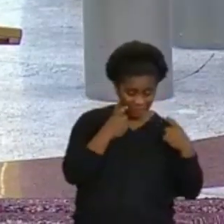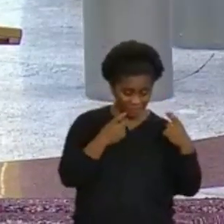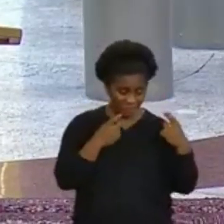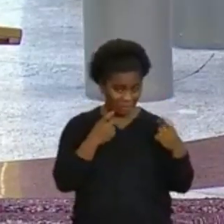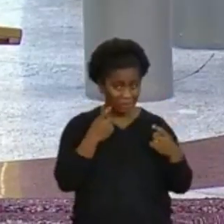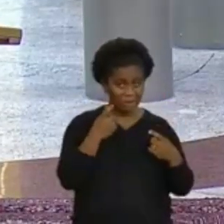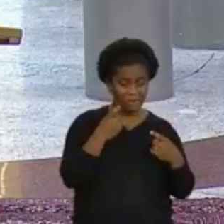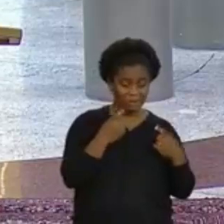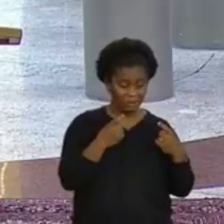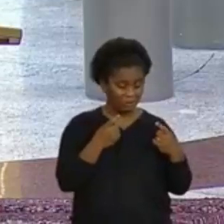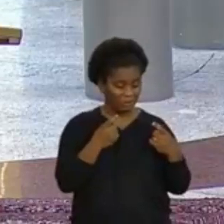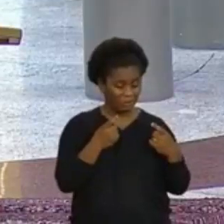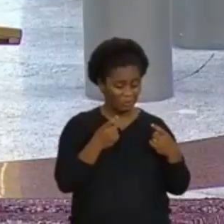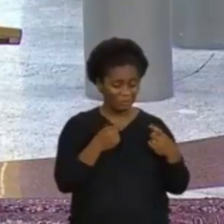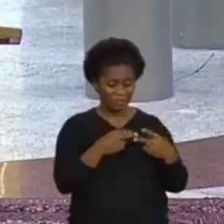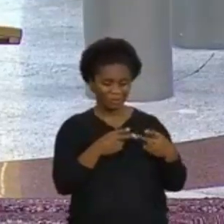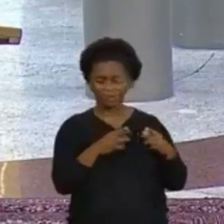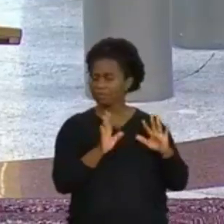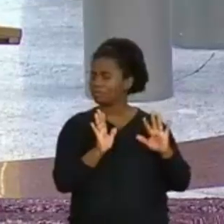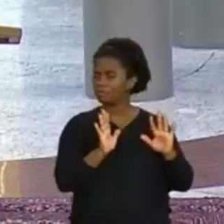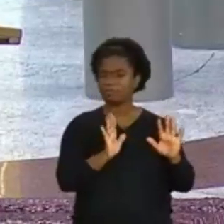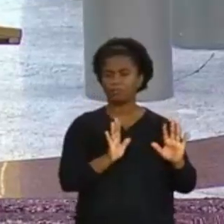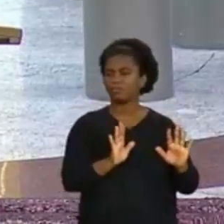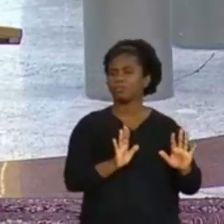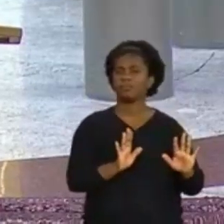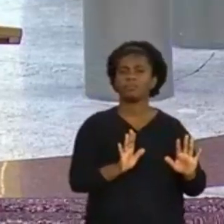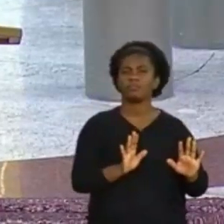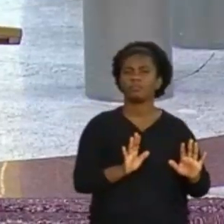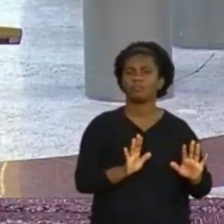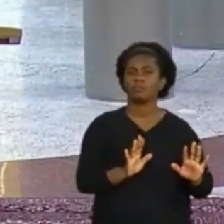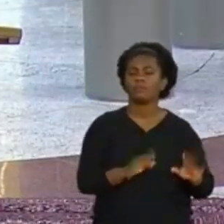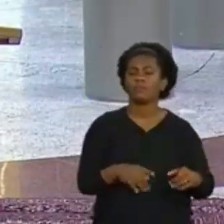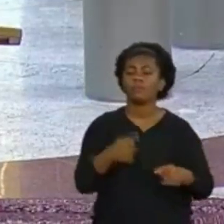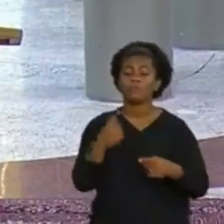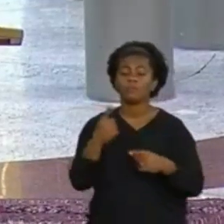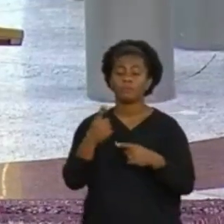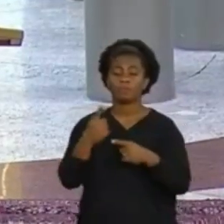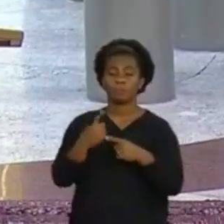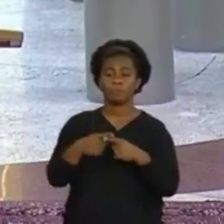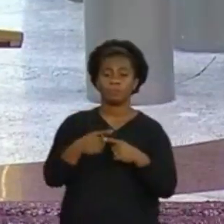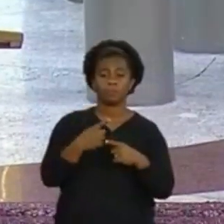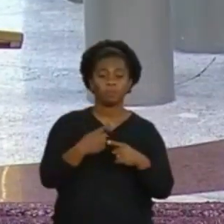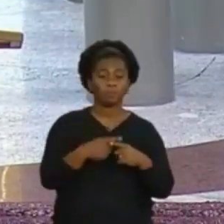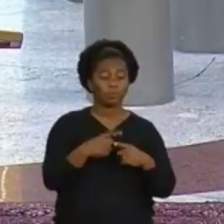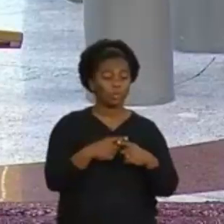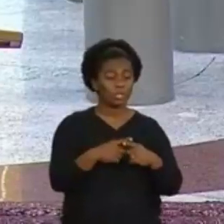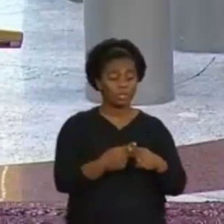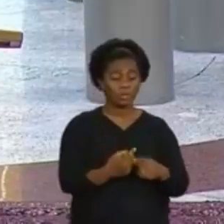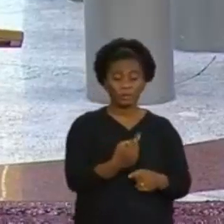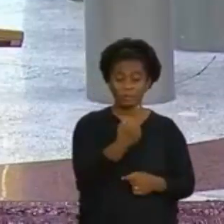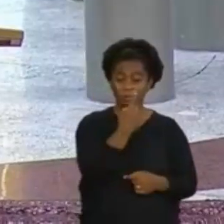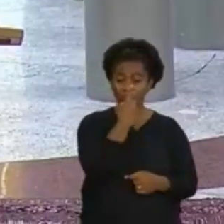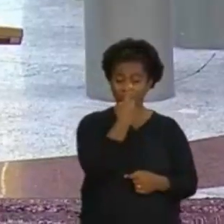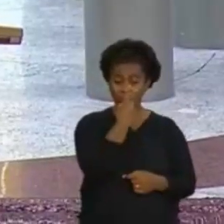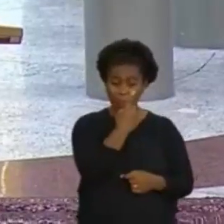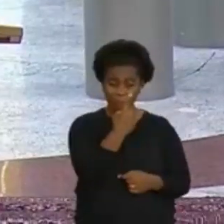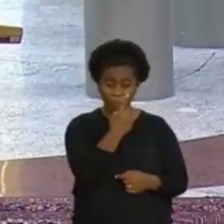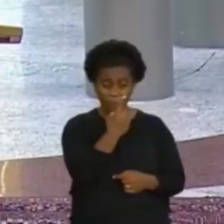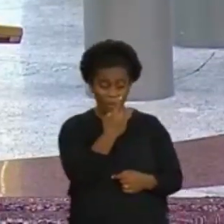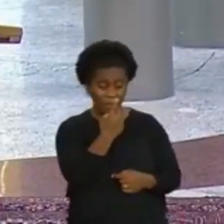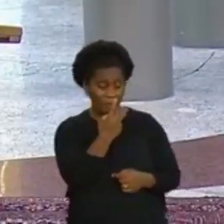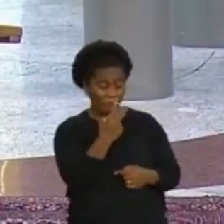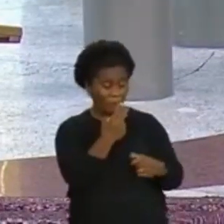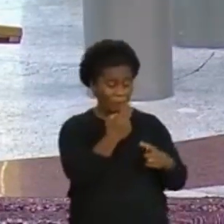Pois um, somente um. Feche os seus olhos. Seria muito para